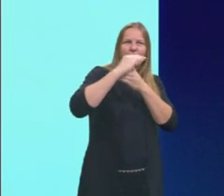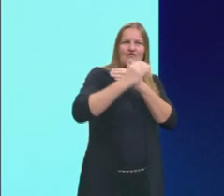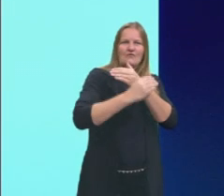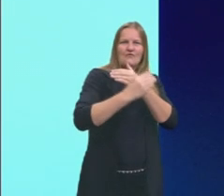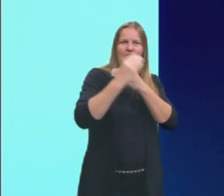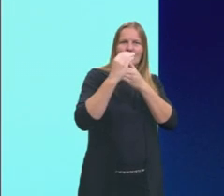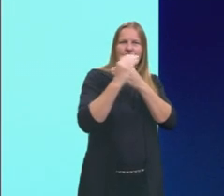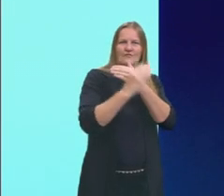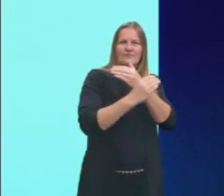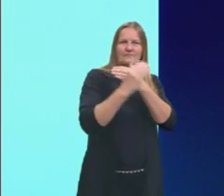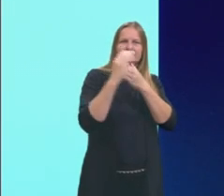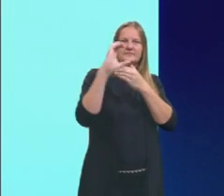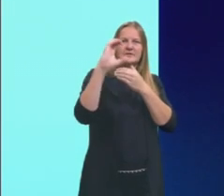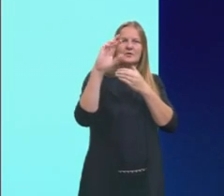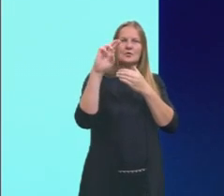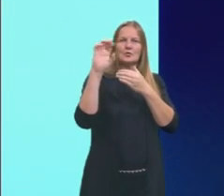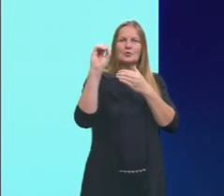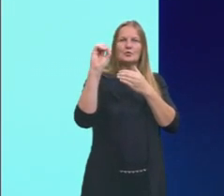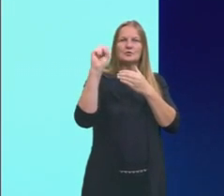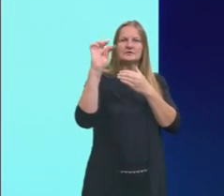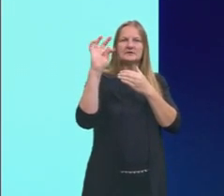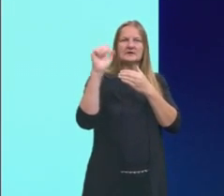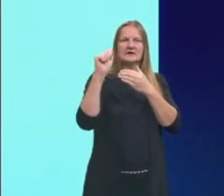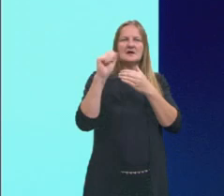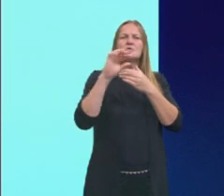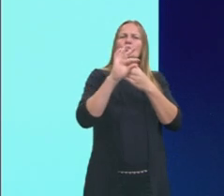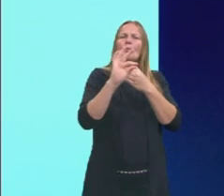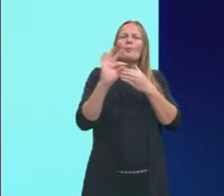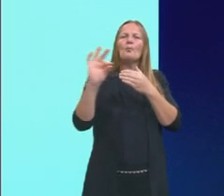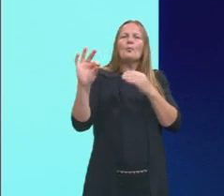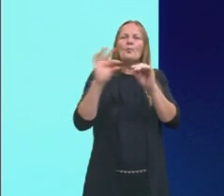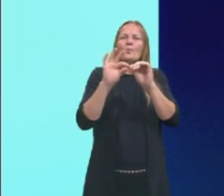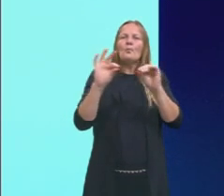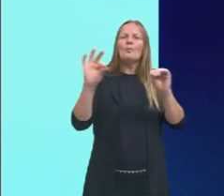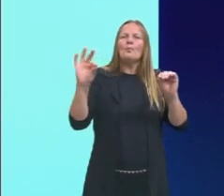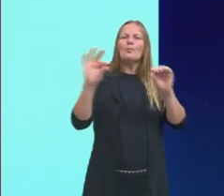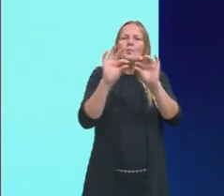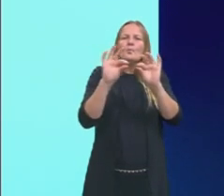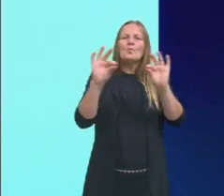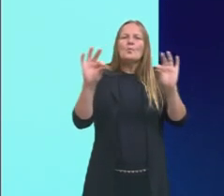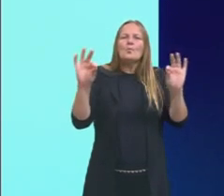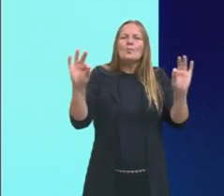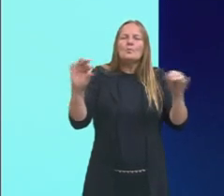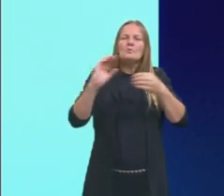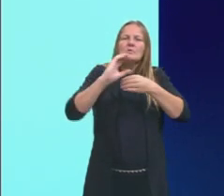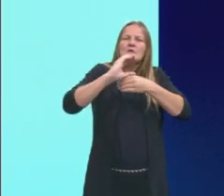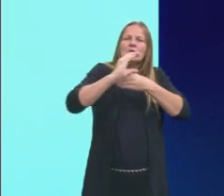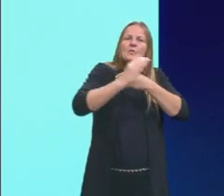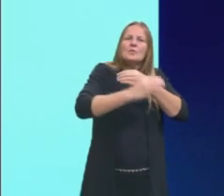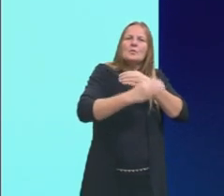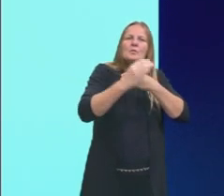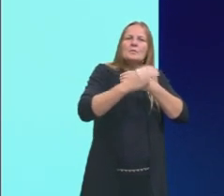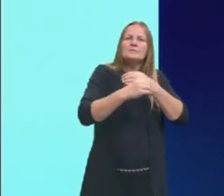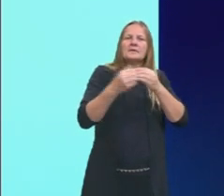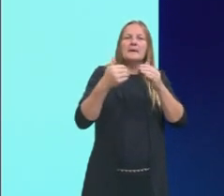hora daí nós temos a crosta crosta bem fininha tá perto dos outros das outras duas